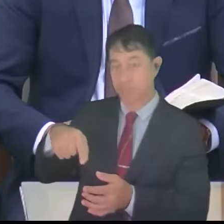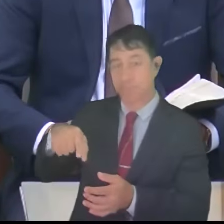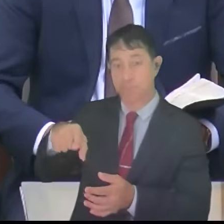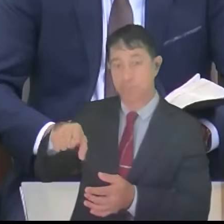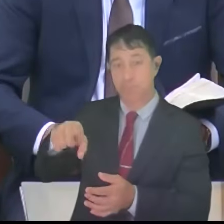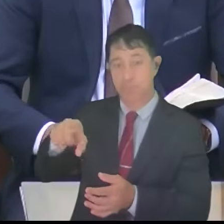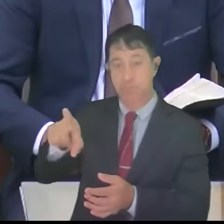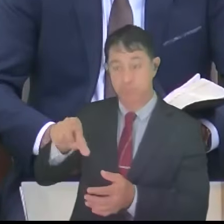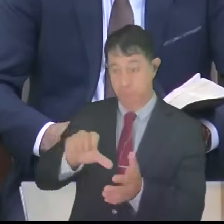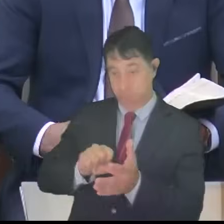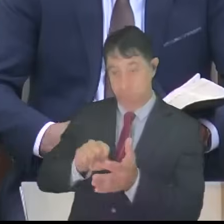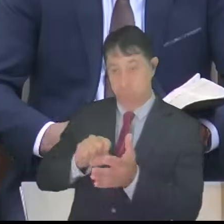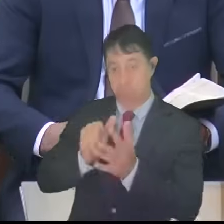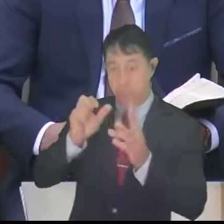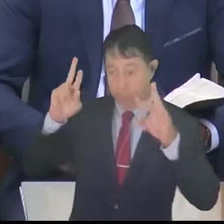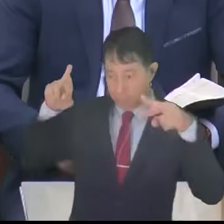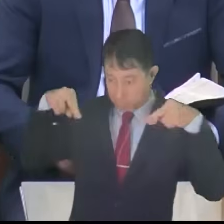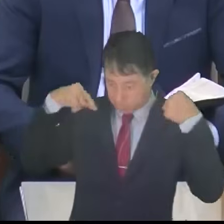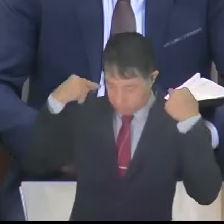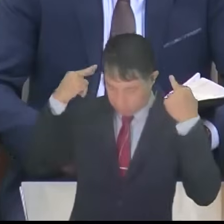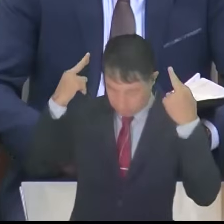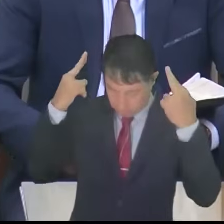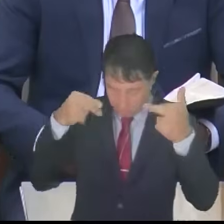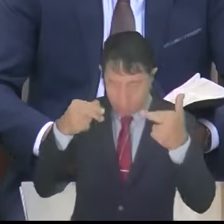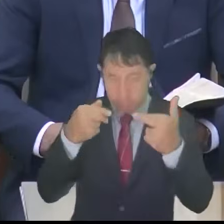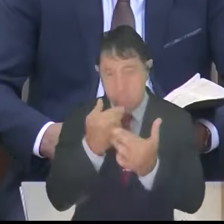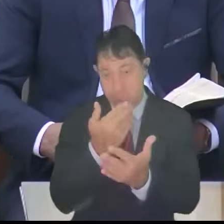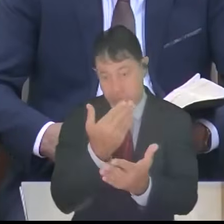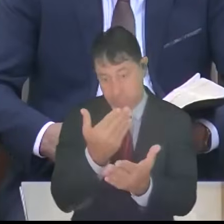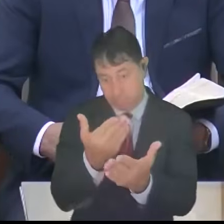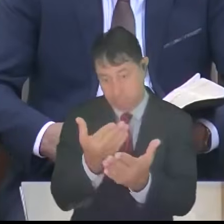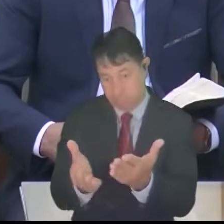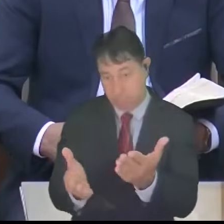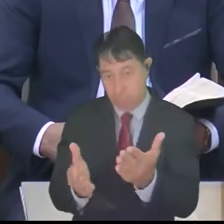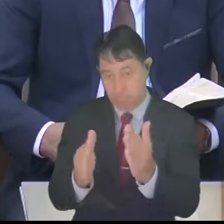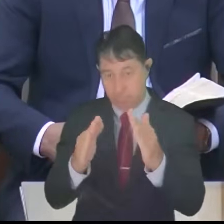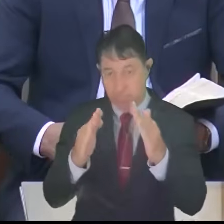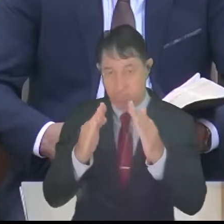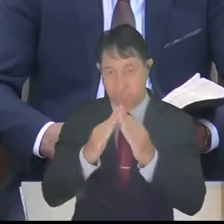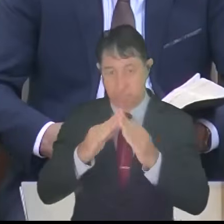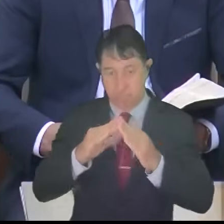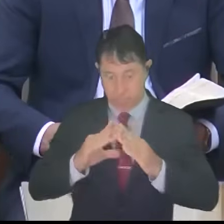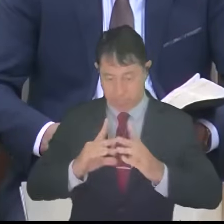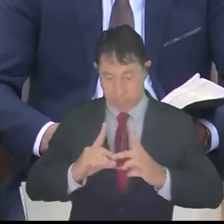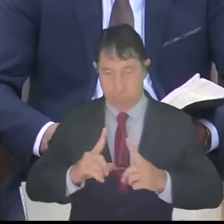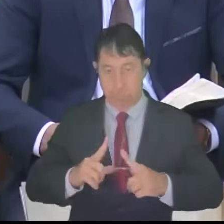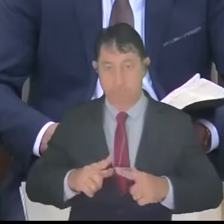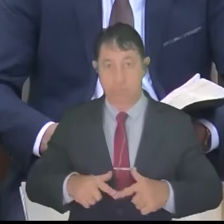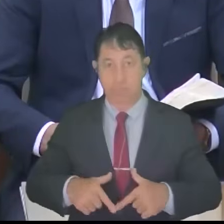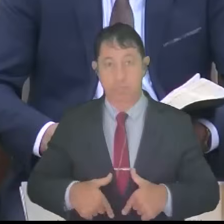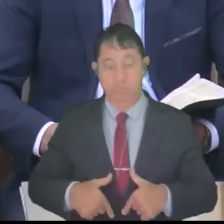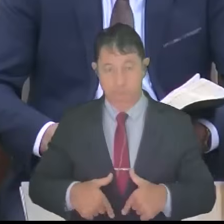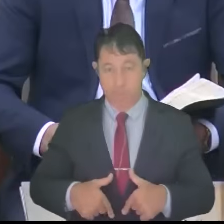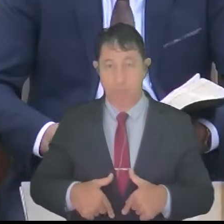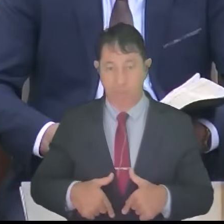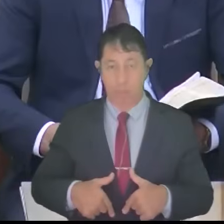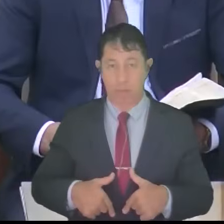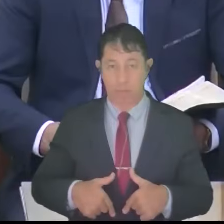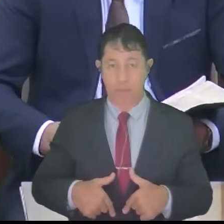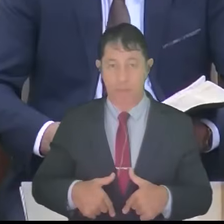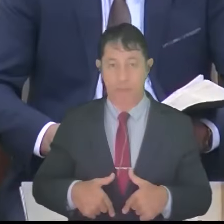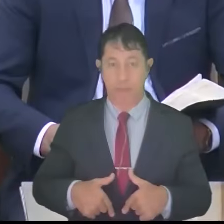ovelhas perdidas da casa de Israel. Primeiro, o evangelho